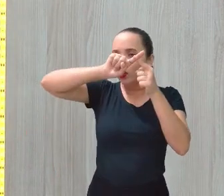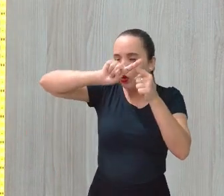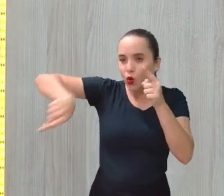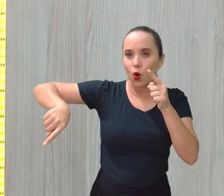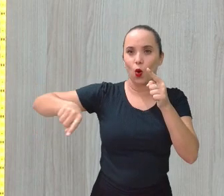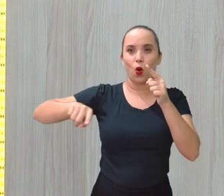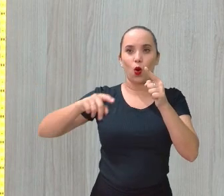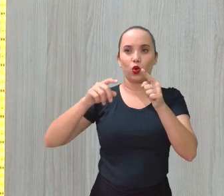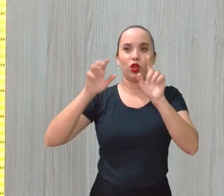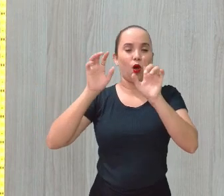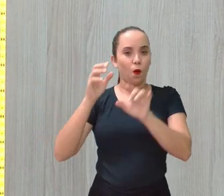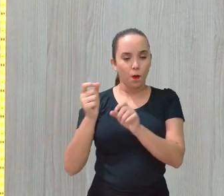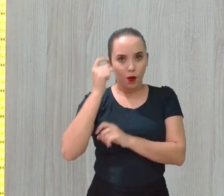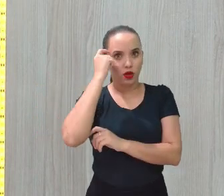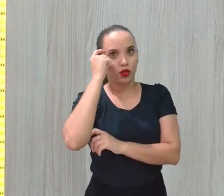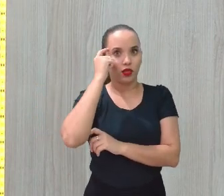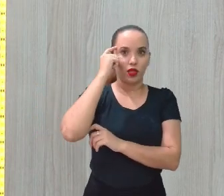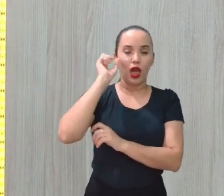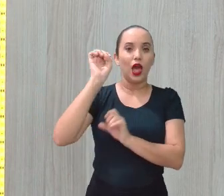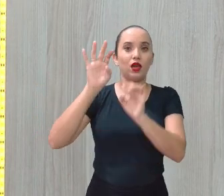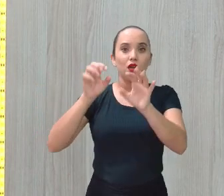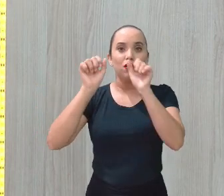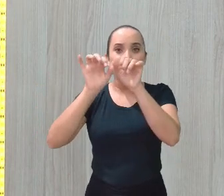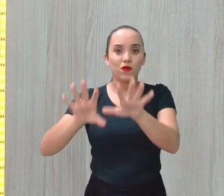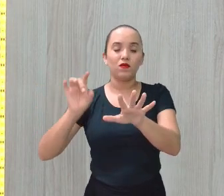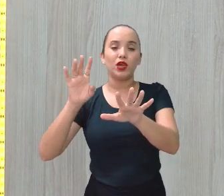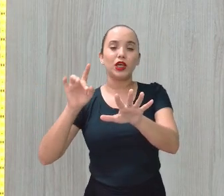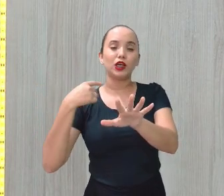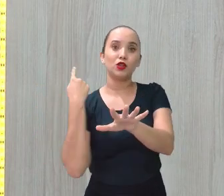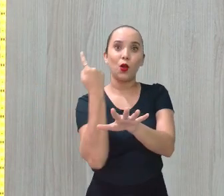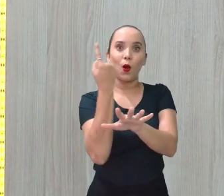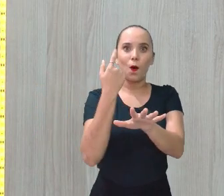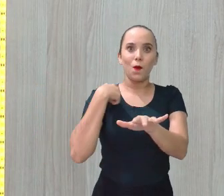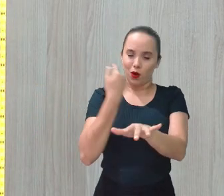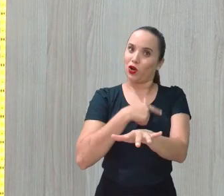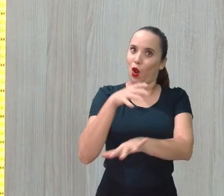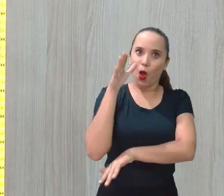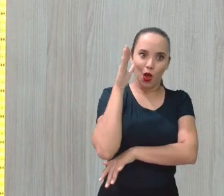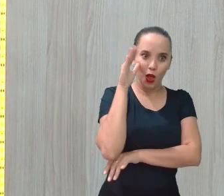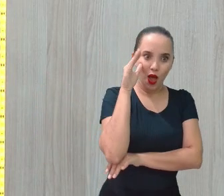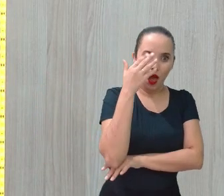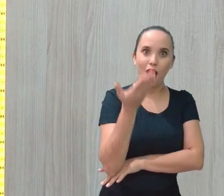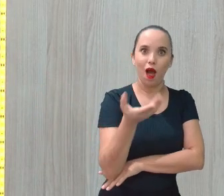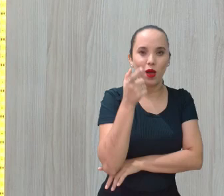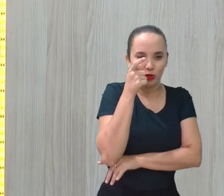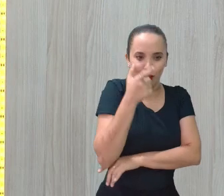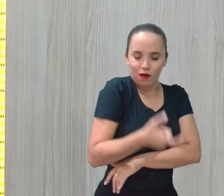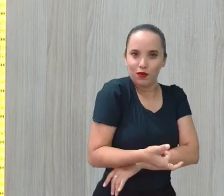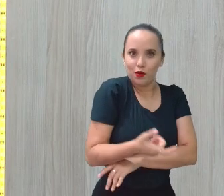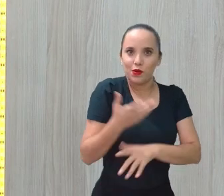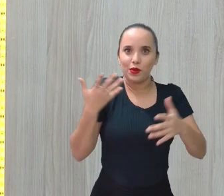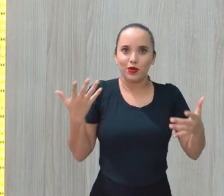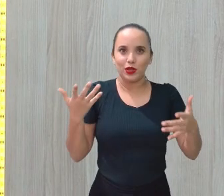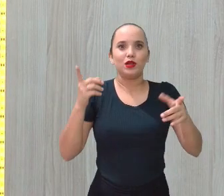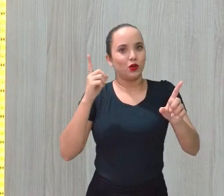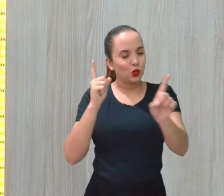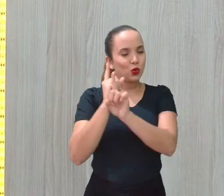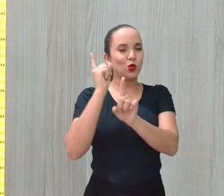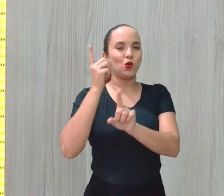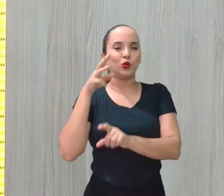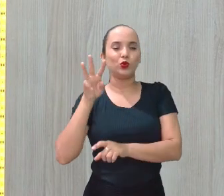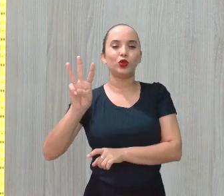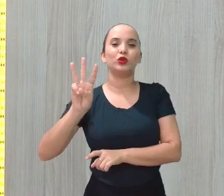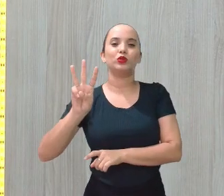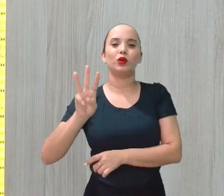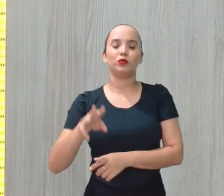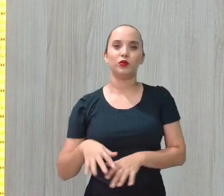fica só com a incógnita que interessa. Então, assim a gente consegue chegar no valor de W. E aí eu fiquei com uma coisa aqui na minha